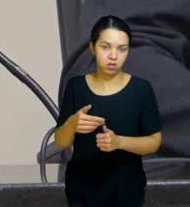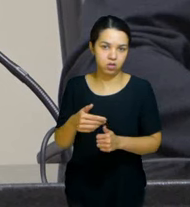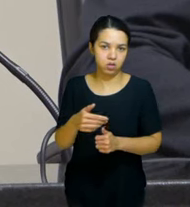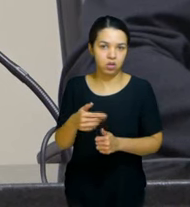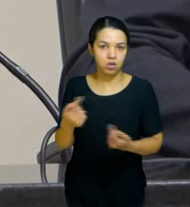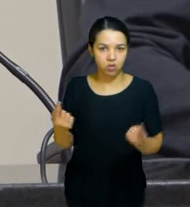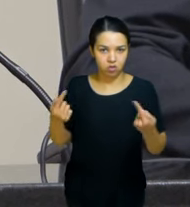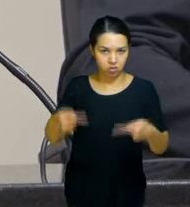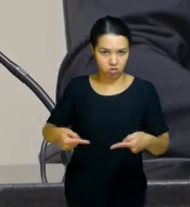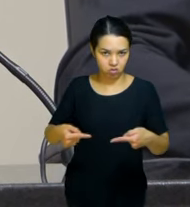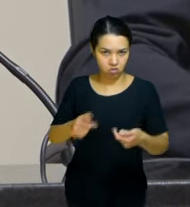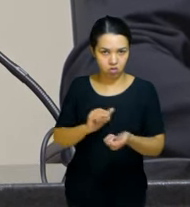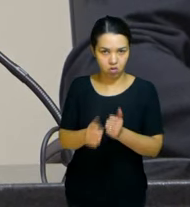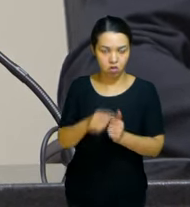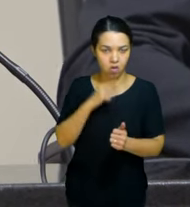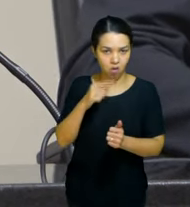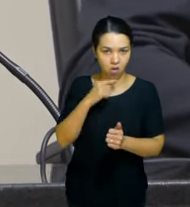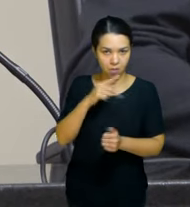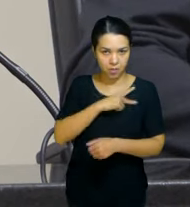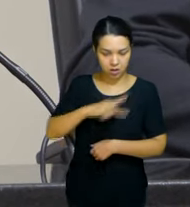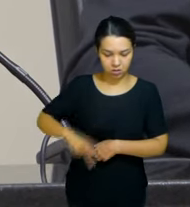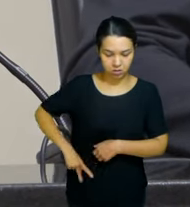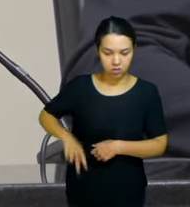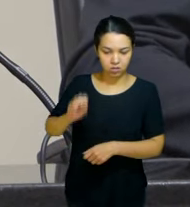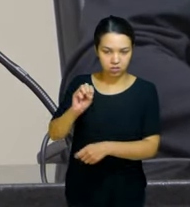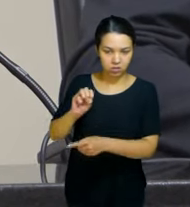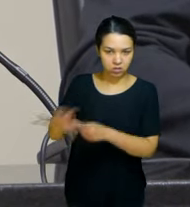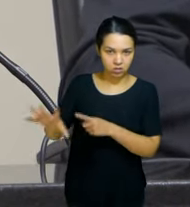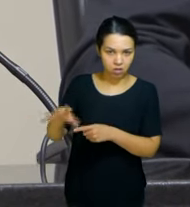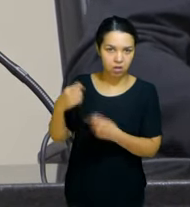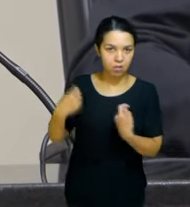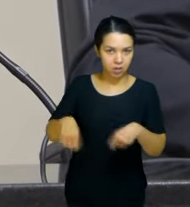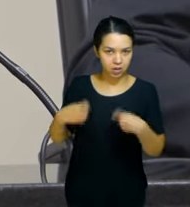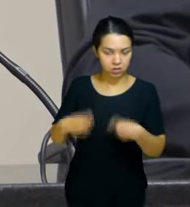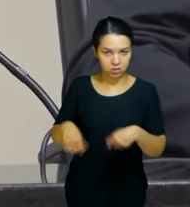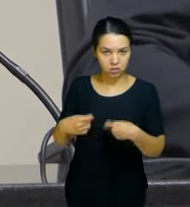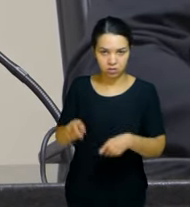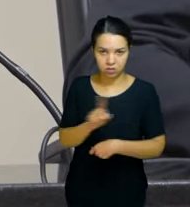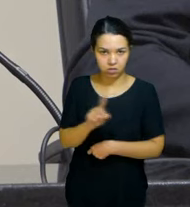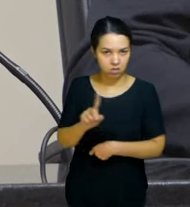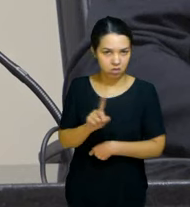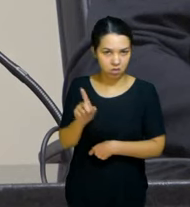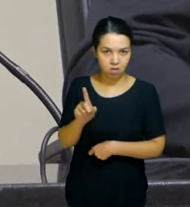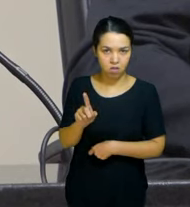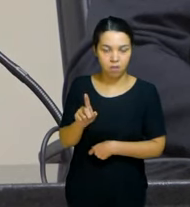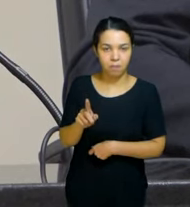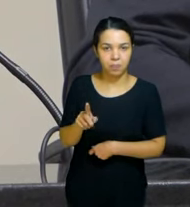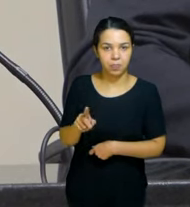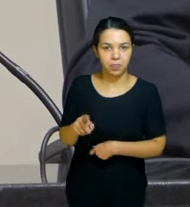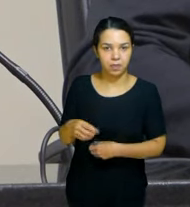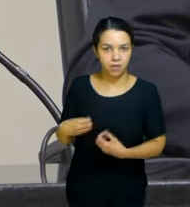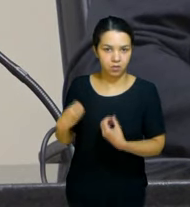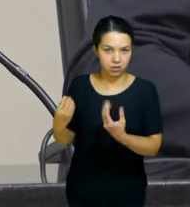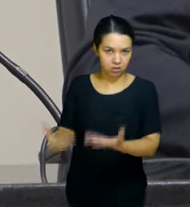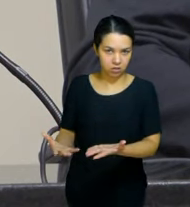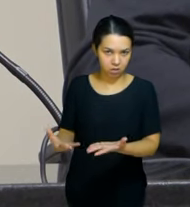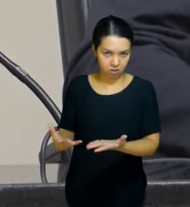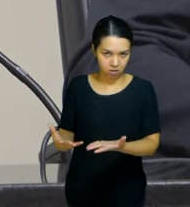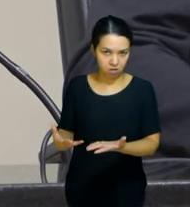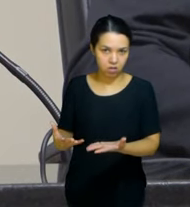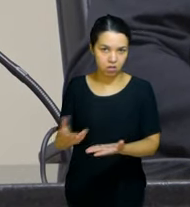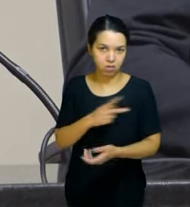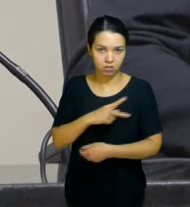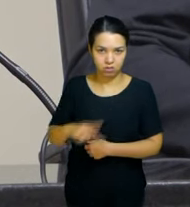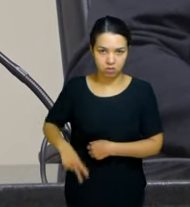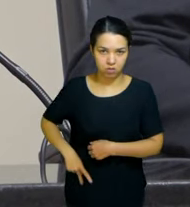pessoalizar. Isso é pessoalizar as coisas. Ah, mas eu sugiro você entregar o cargo com 3 meses. É pessoalizar.